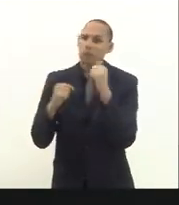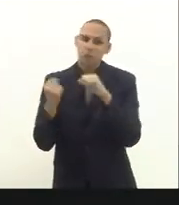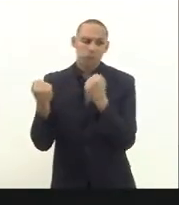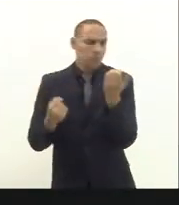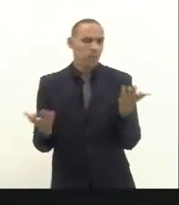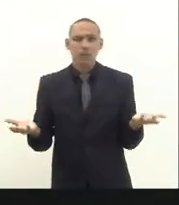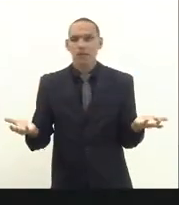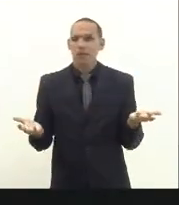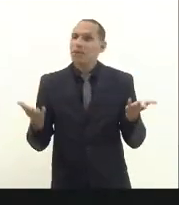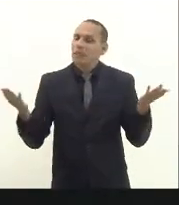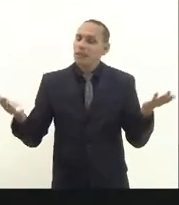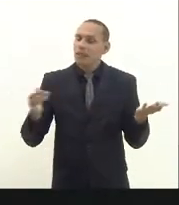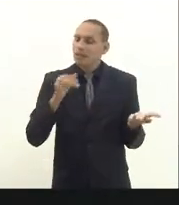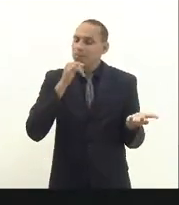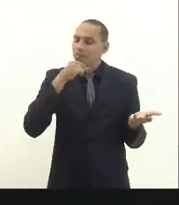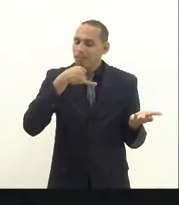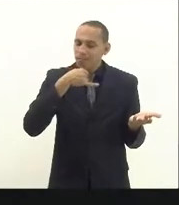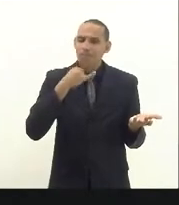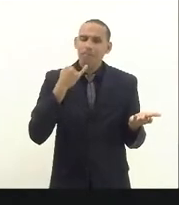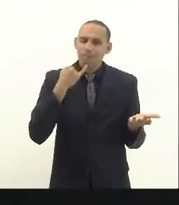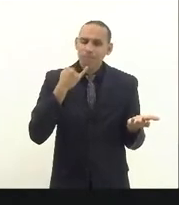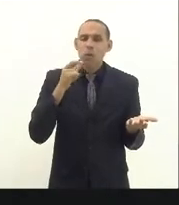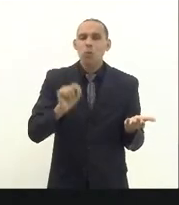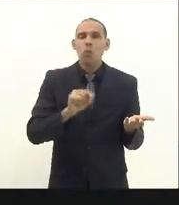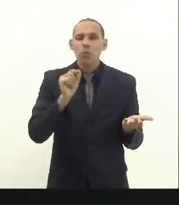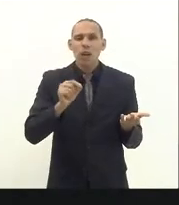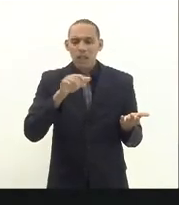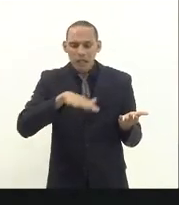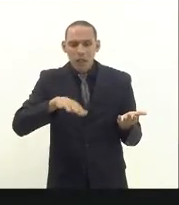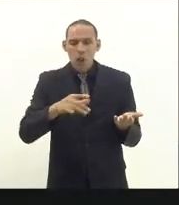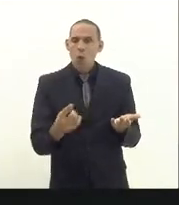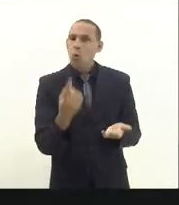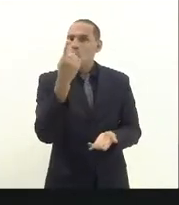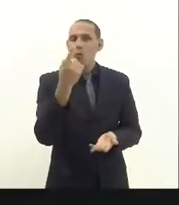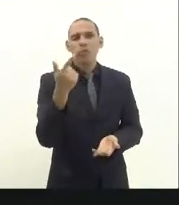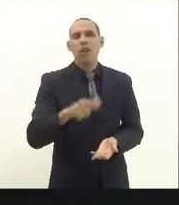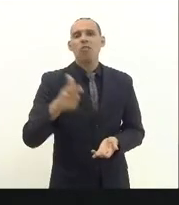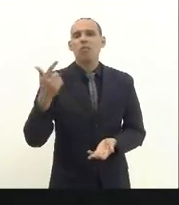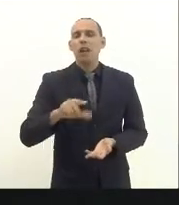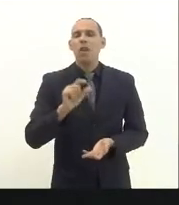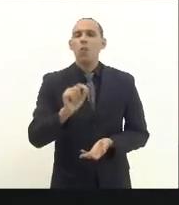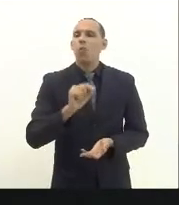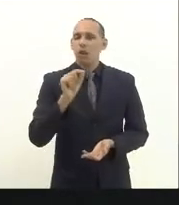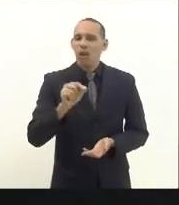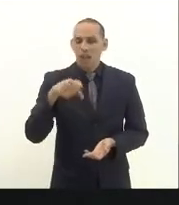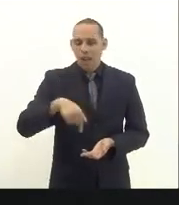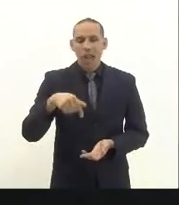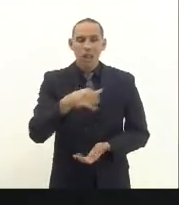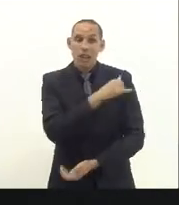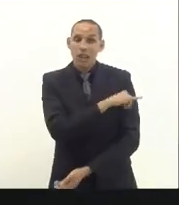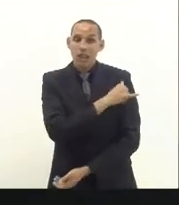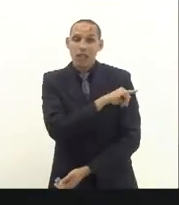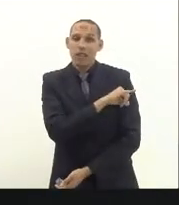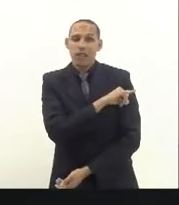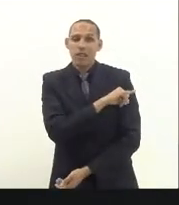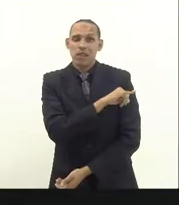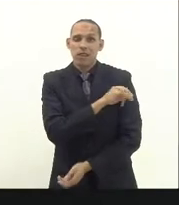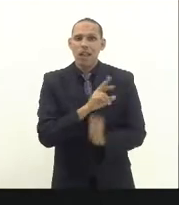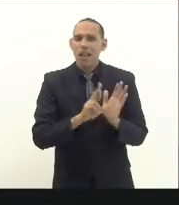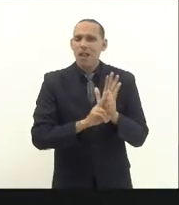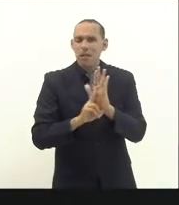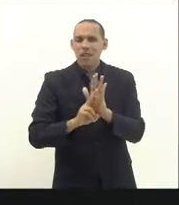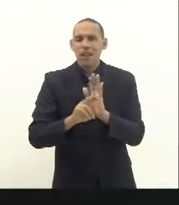indústria infelizmente não tem nenhum setor Presidente não existe nenhum setor aqui no Rio de Janeiro que